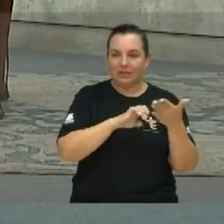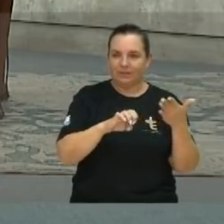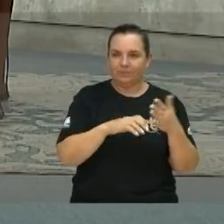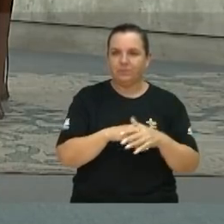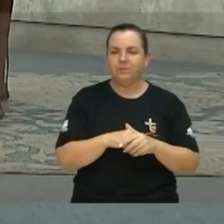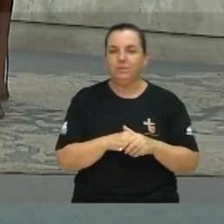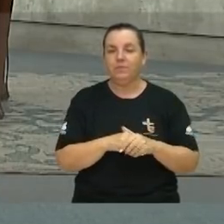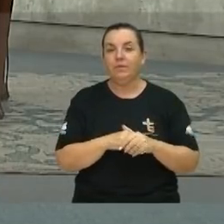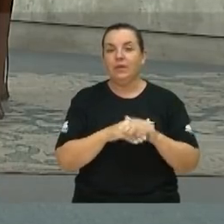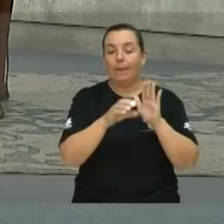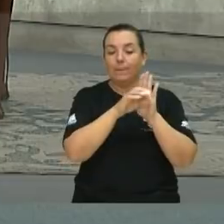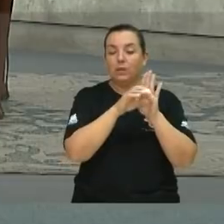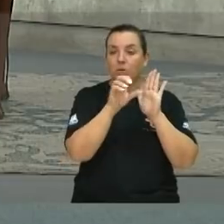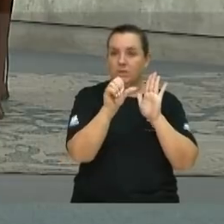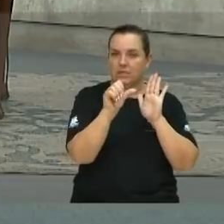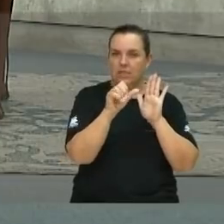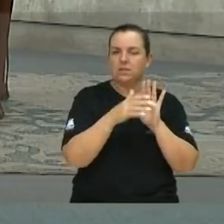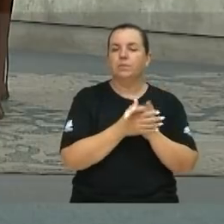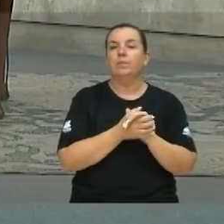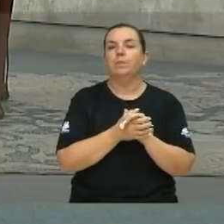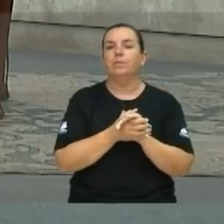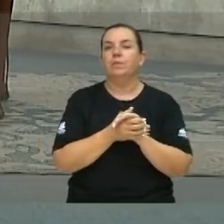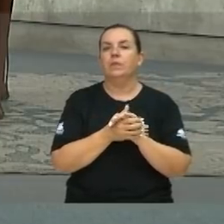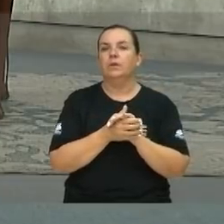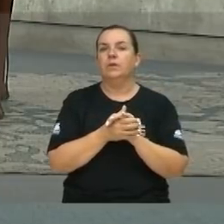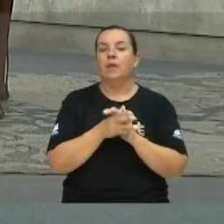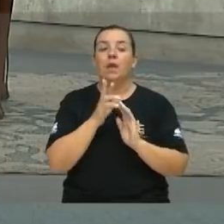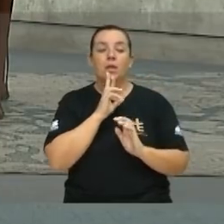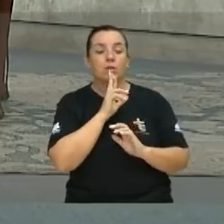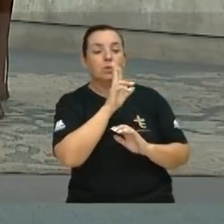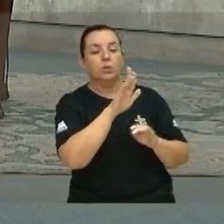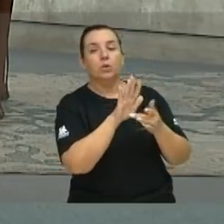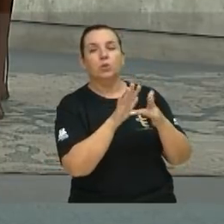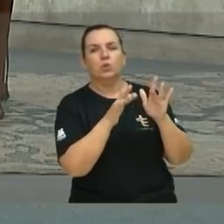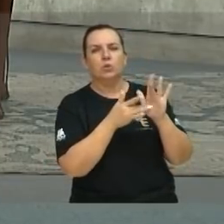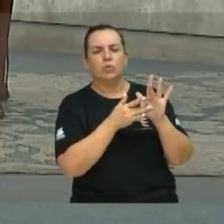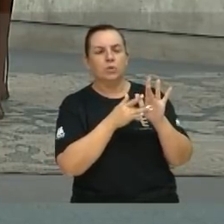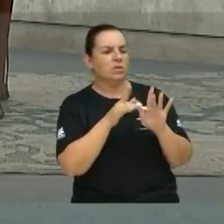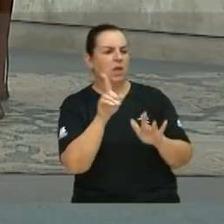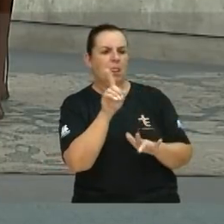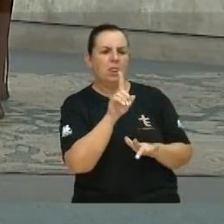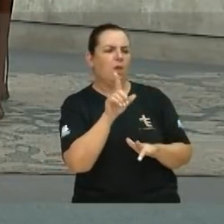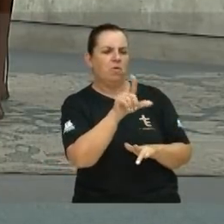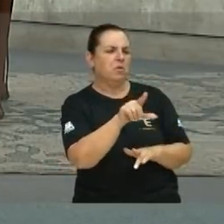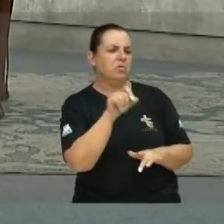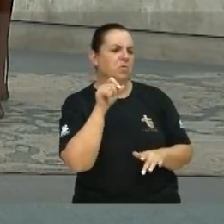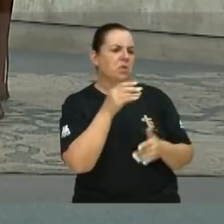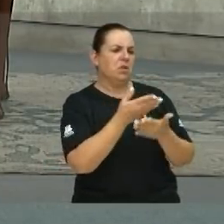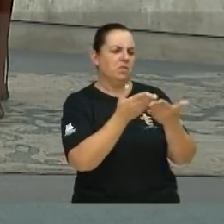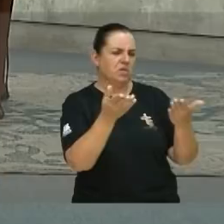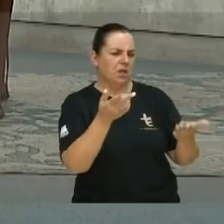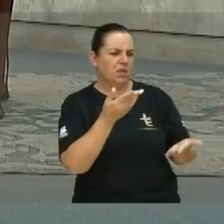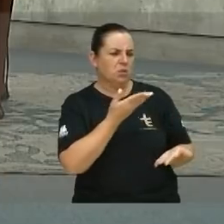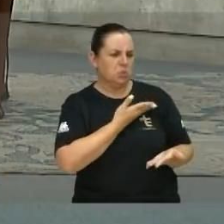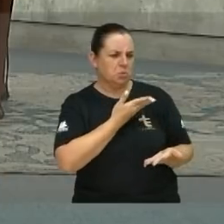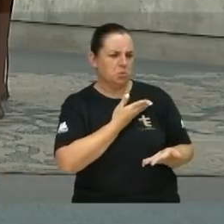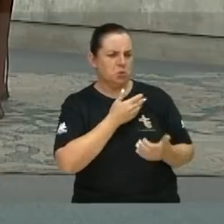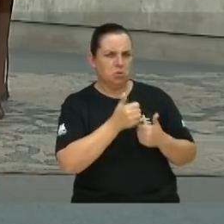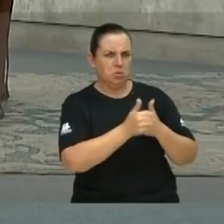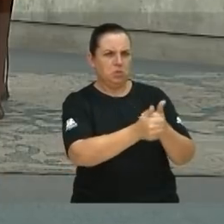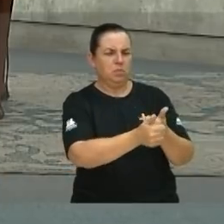70 o que tem lá william respondeu-lhe jesus não vos escolhi e os 12